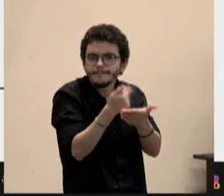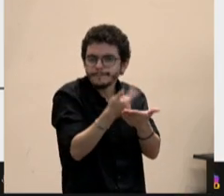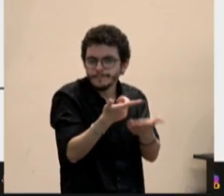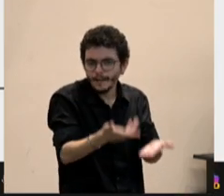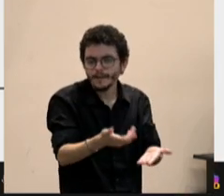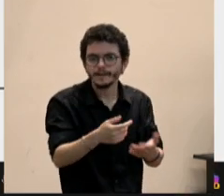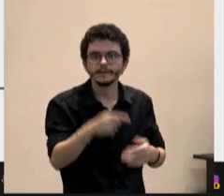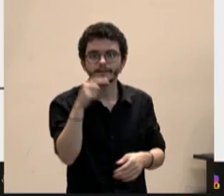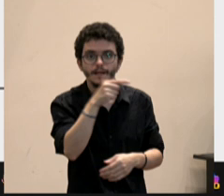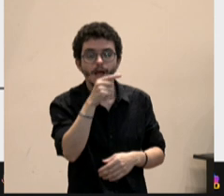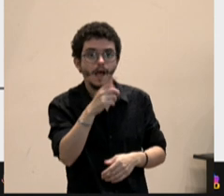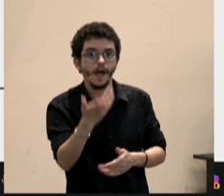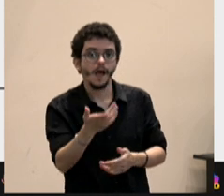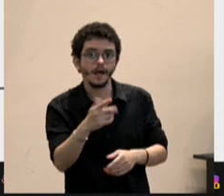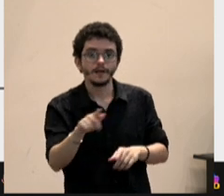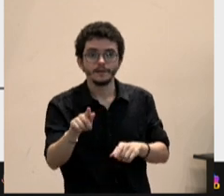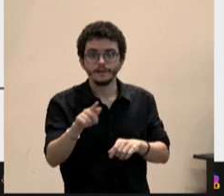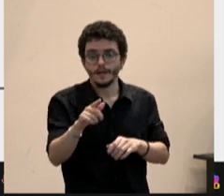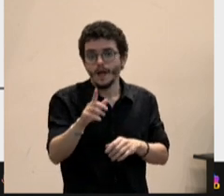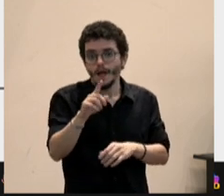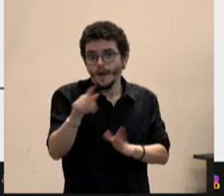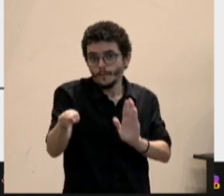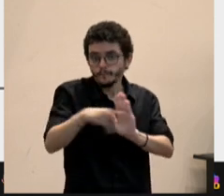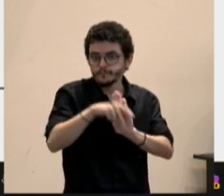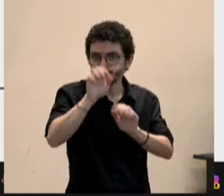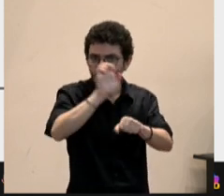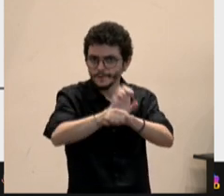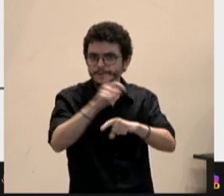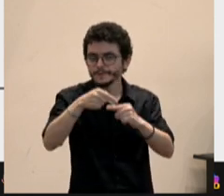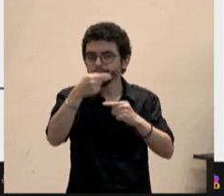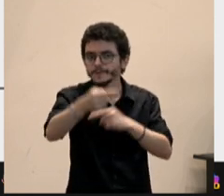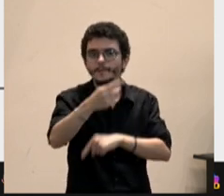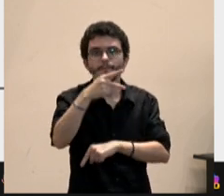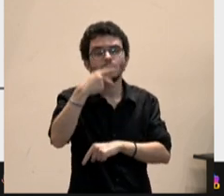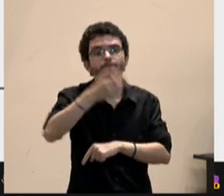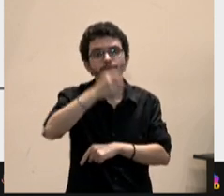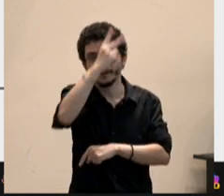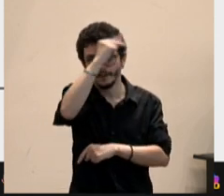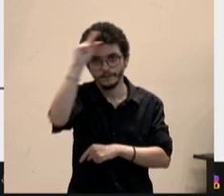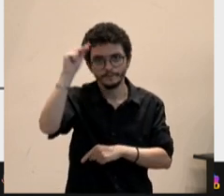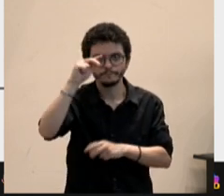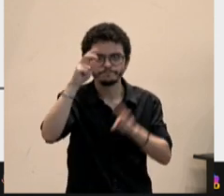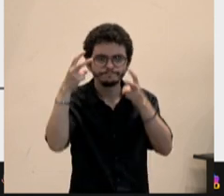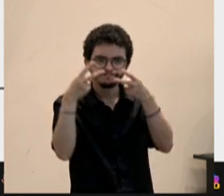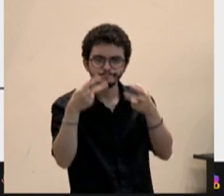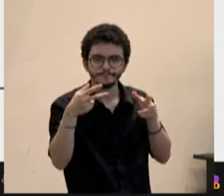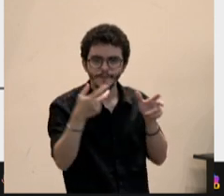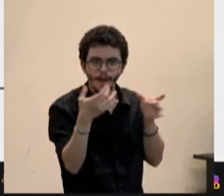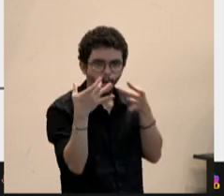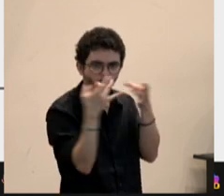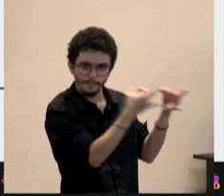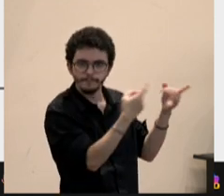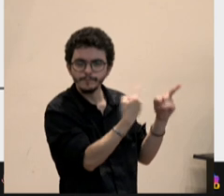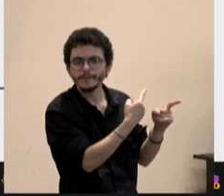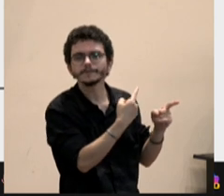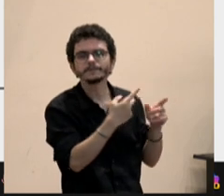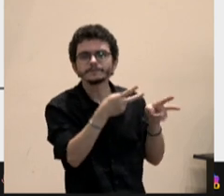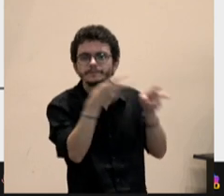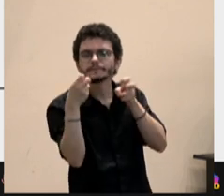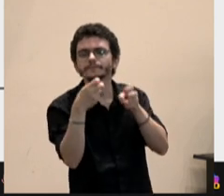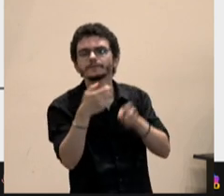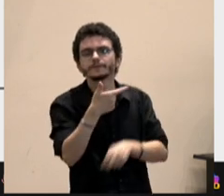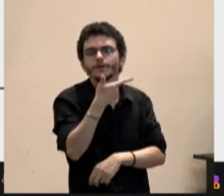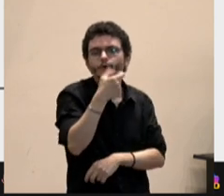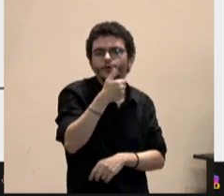é governo do Estado, tá? Depois eu vou falar das prefeituras. Vocês percebem aqui que de